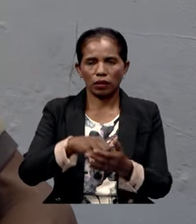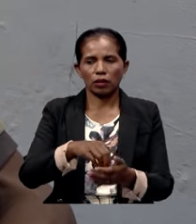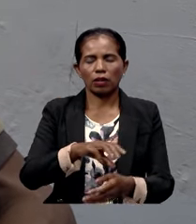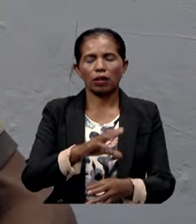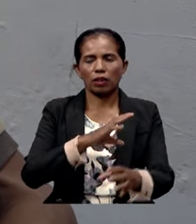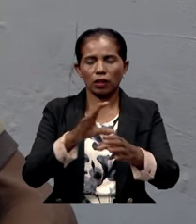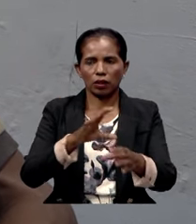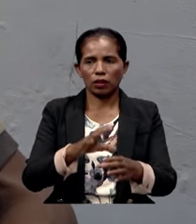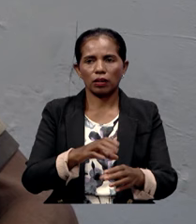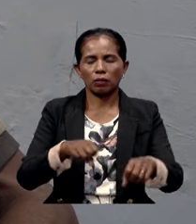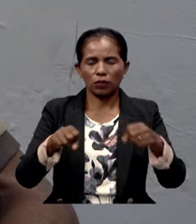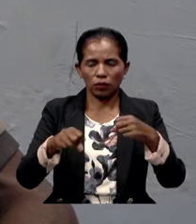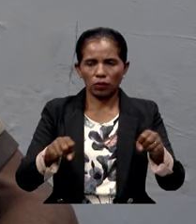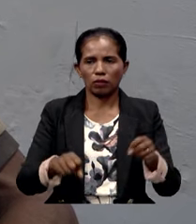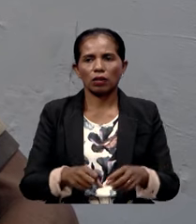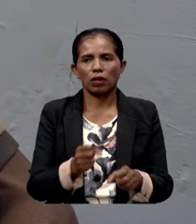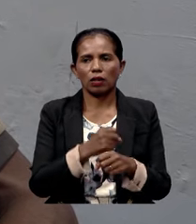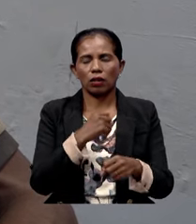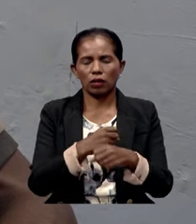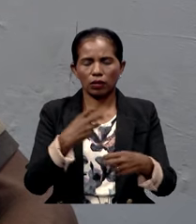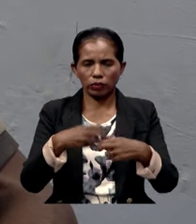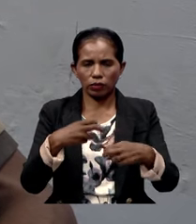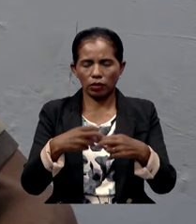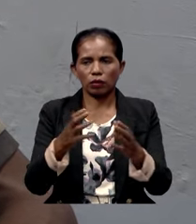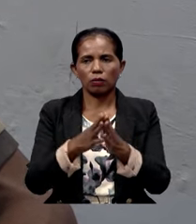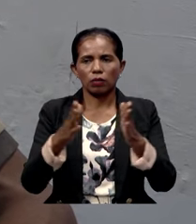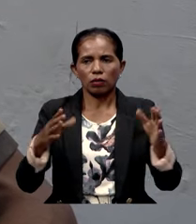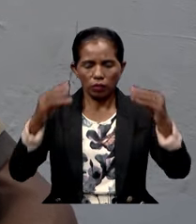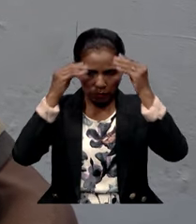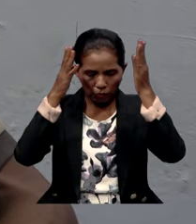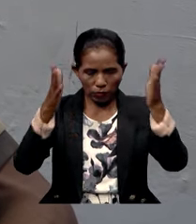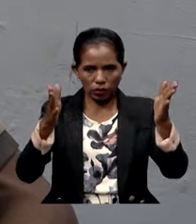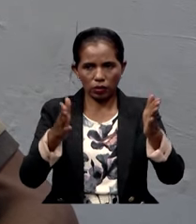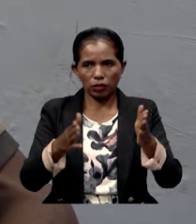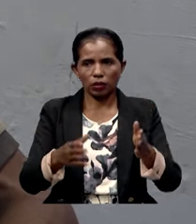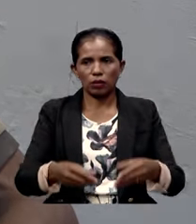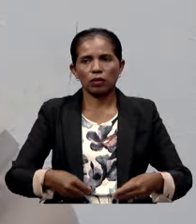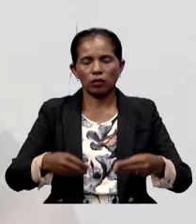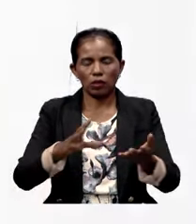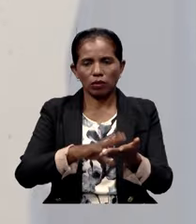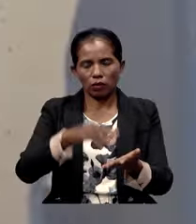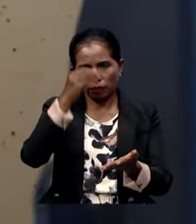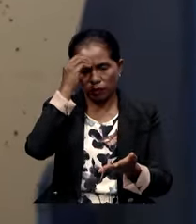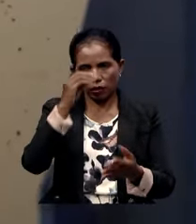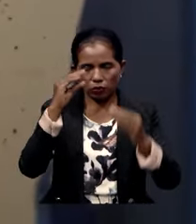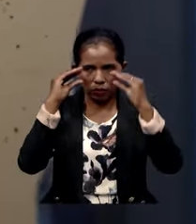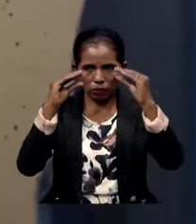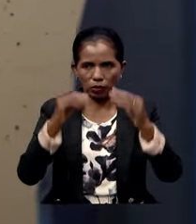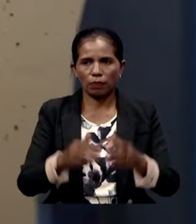careta lia motor lia nantau ene impacto bo professor sira atu po processo aprendizagem usuba